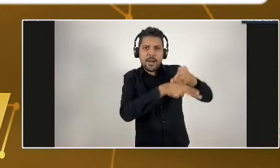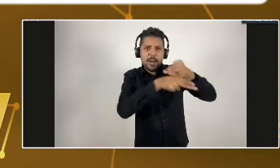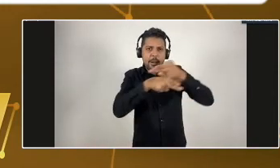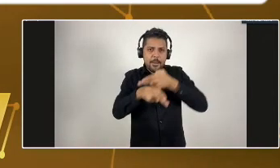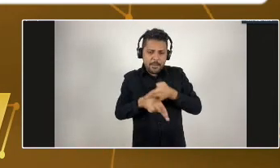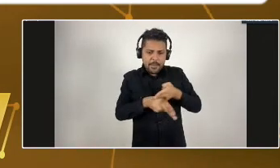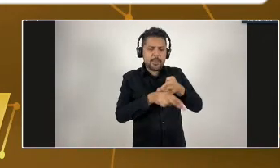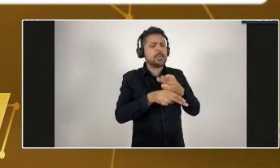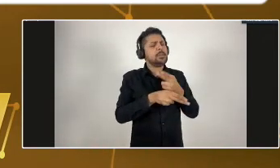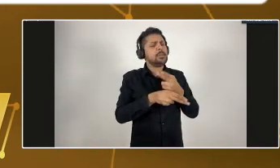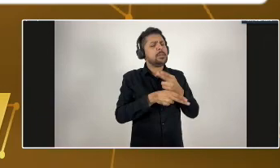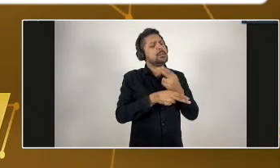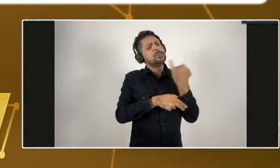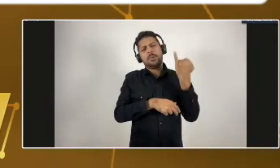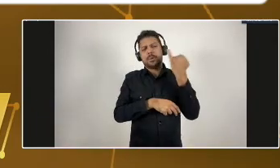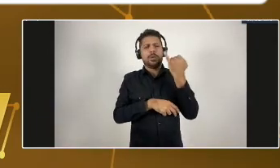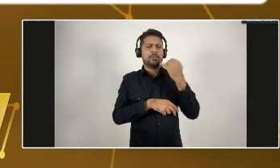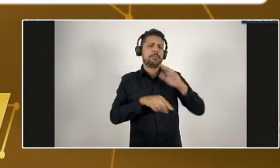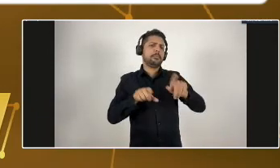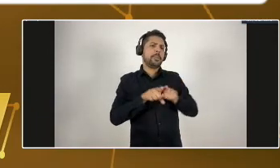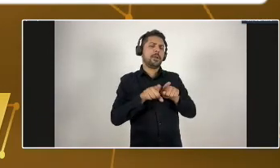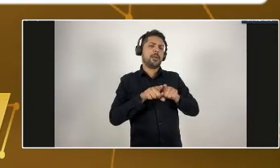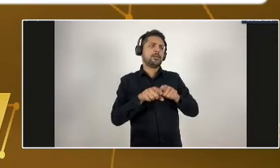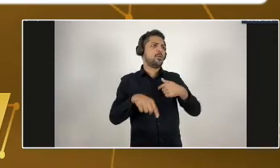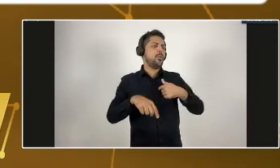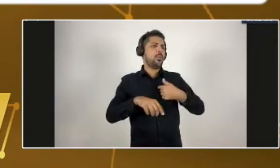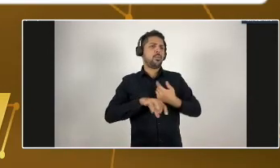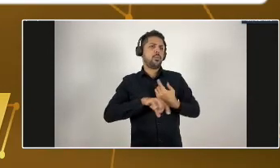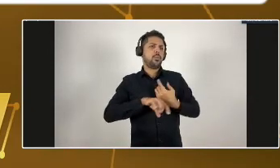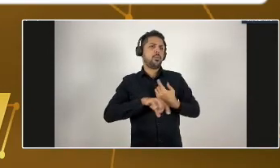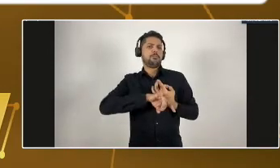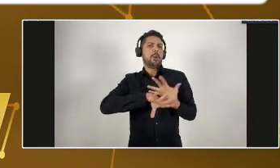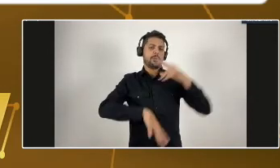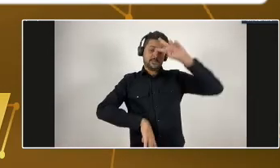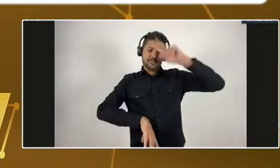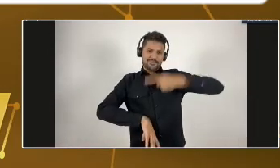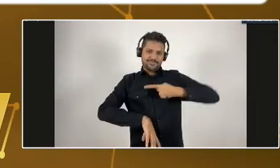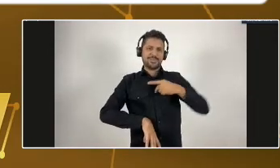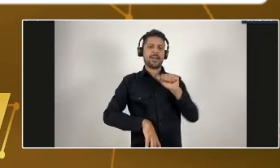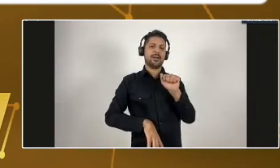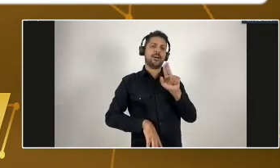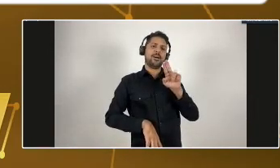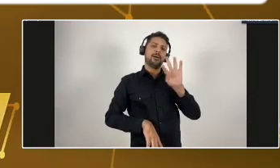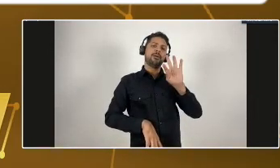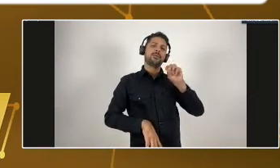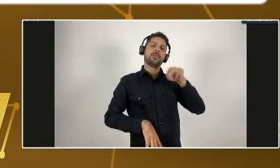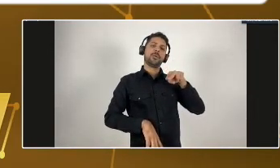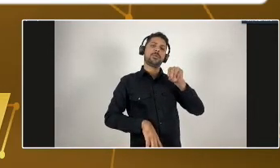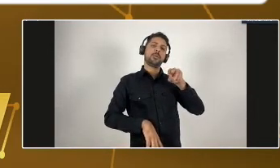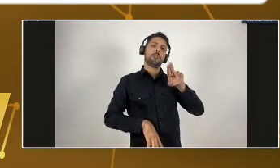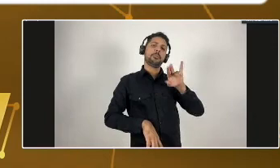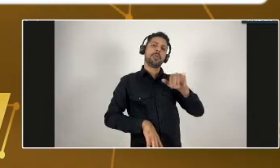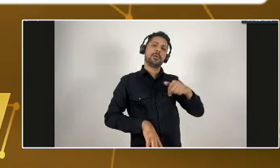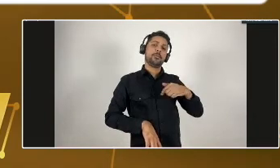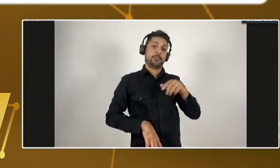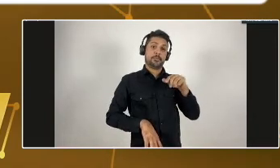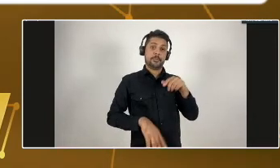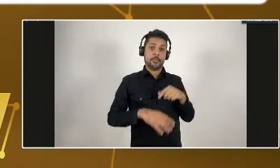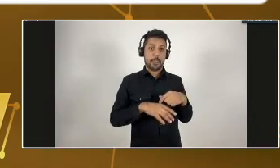muito importante, né? Aqui, nas camadas, vocês também têm